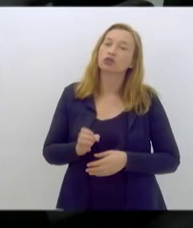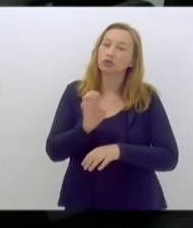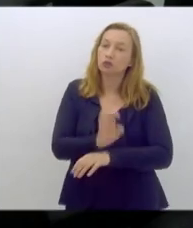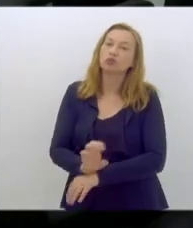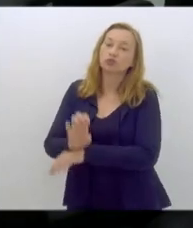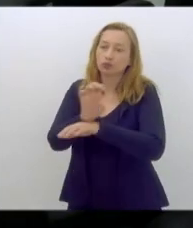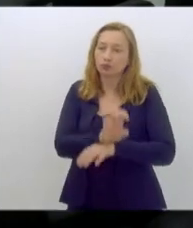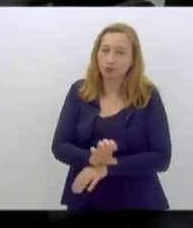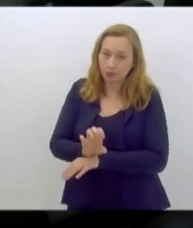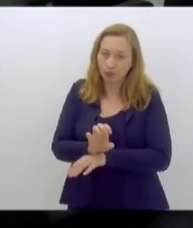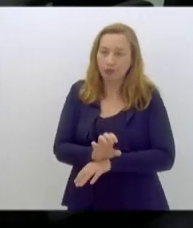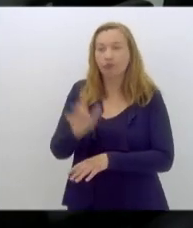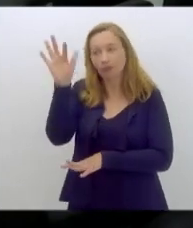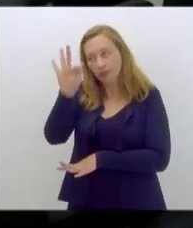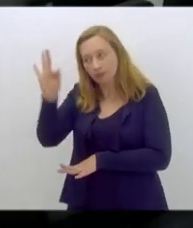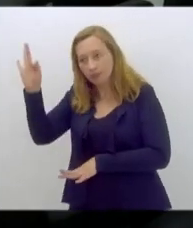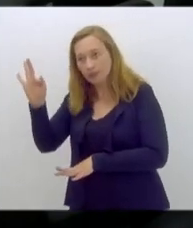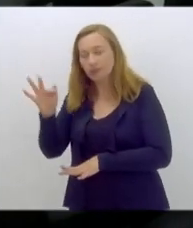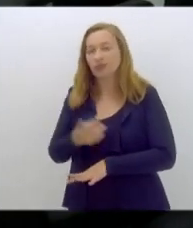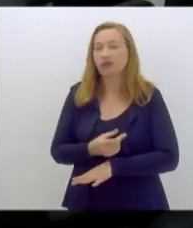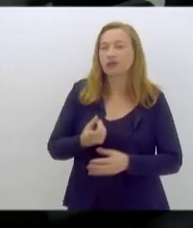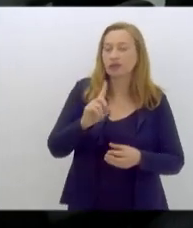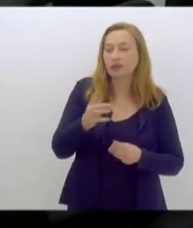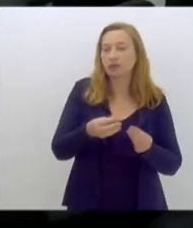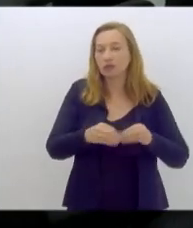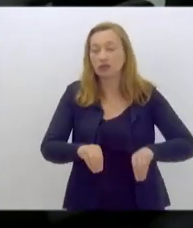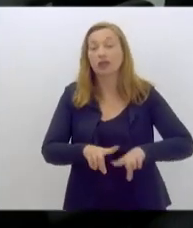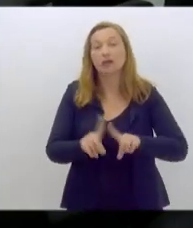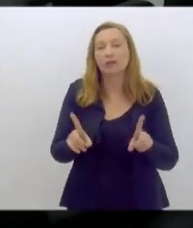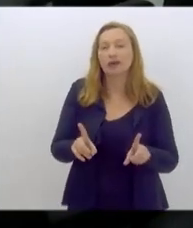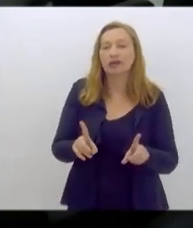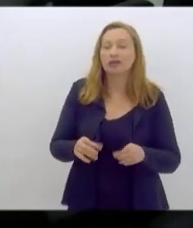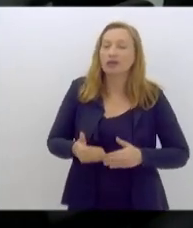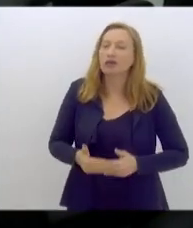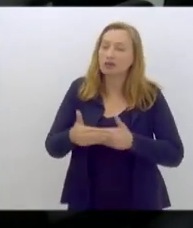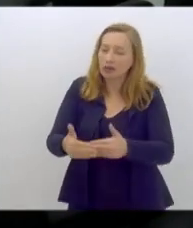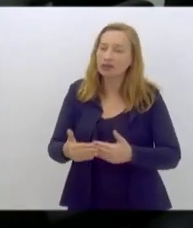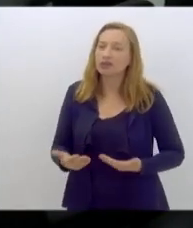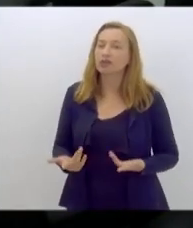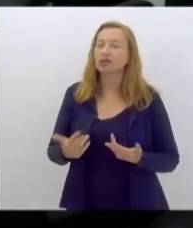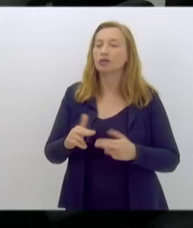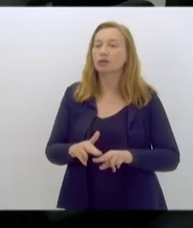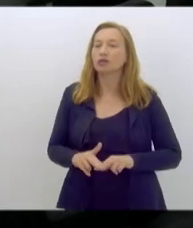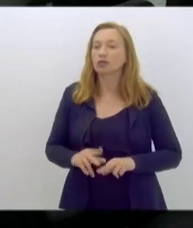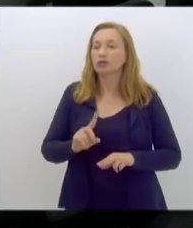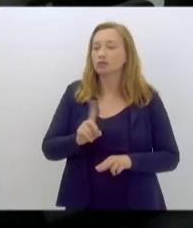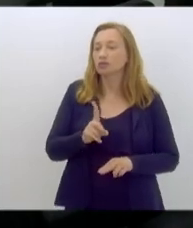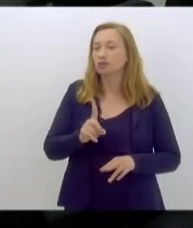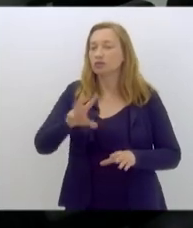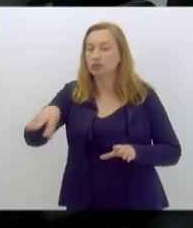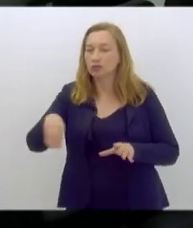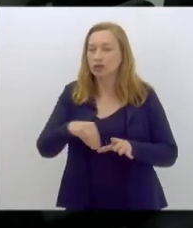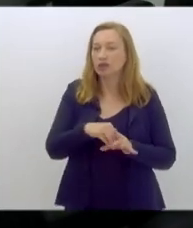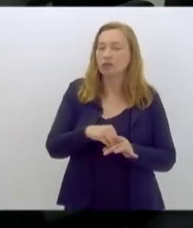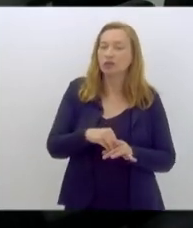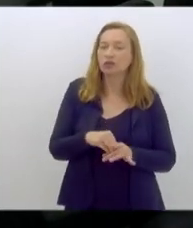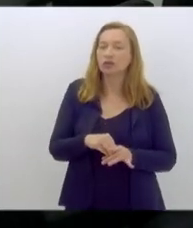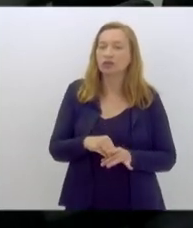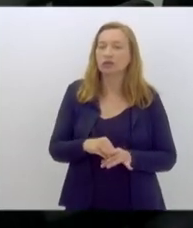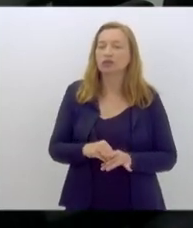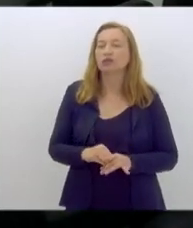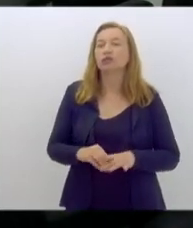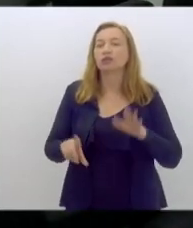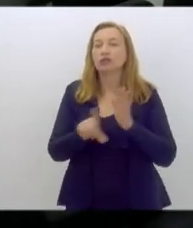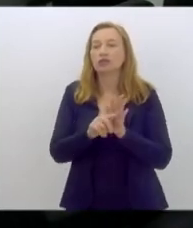dos entes da Federação saírem prejudicado Mas enfim isso é um avanço por isso não consta também da nossa